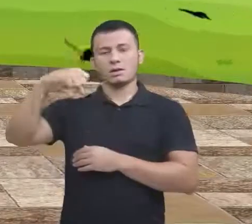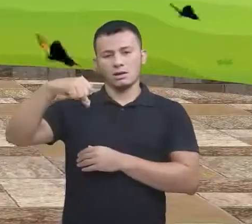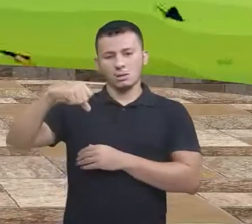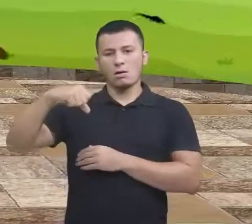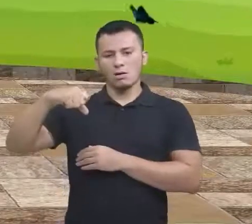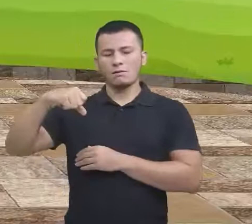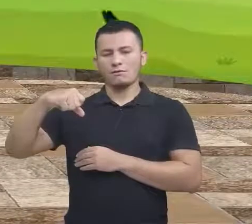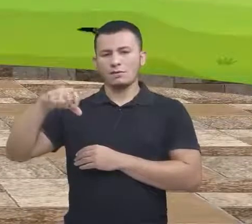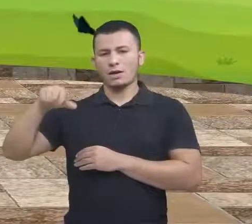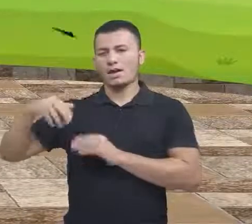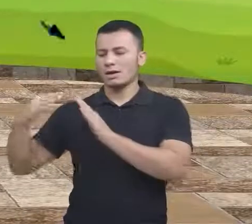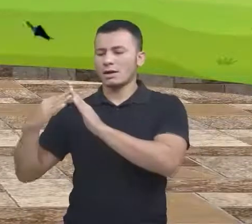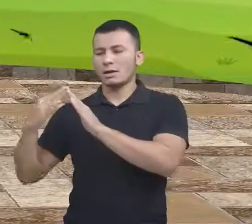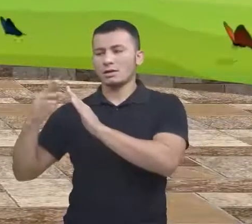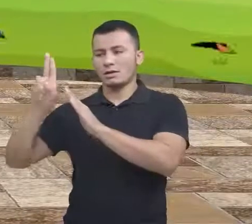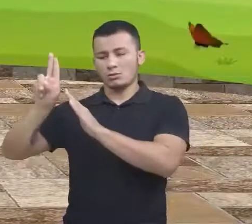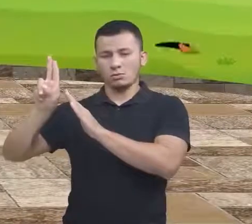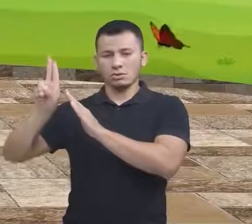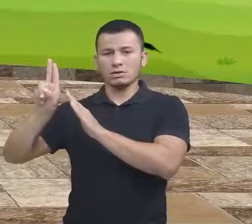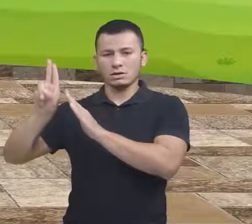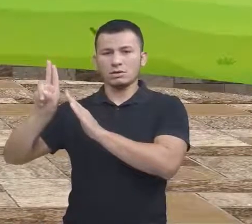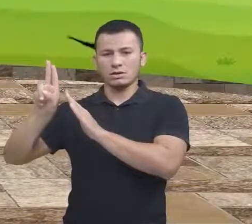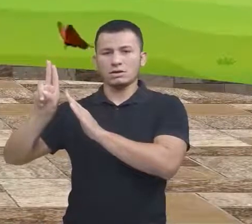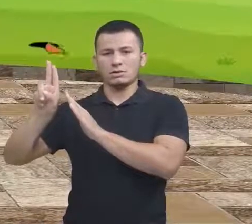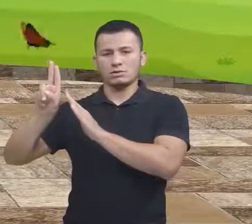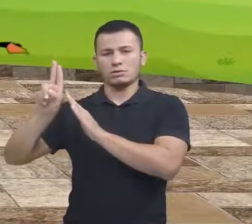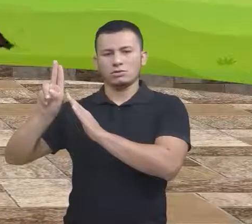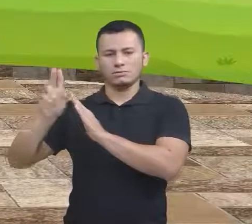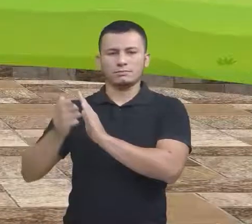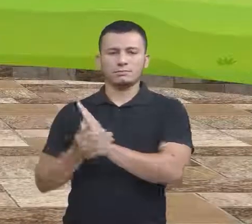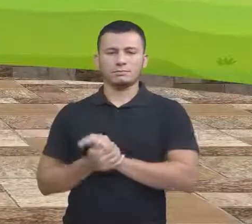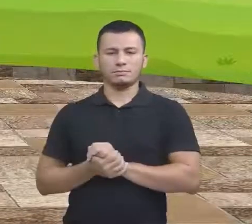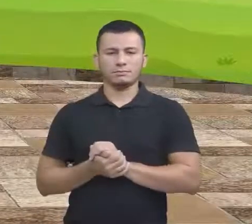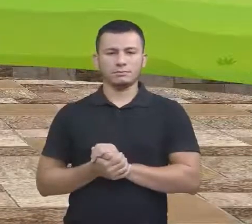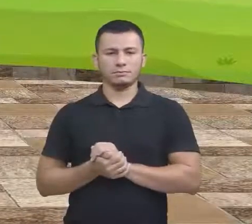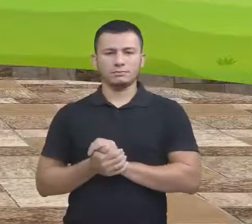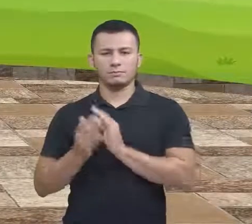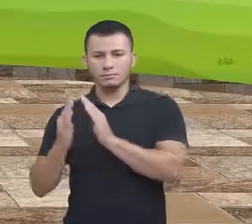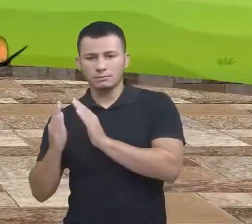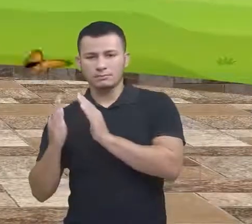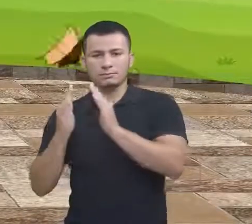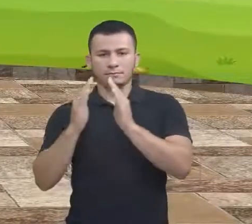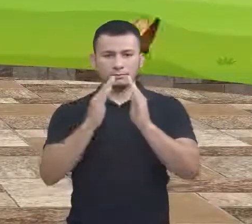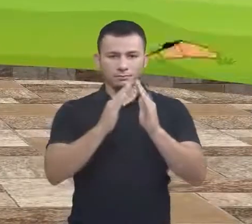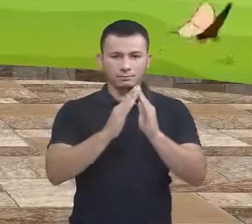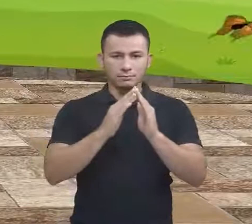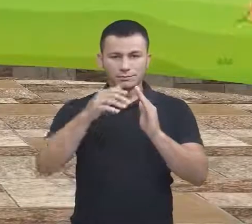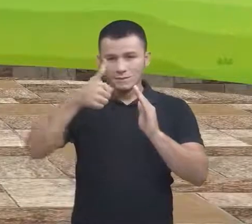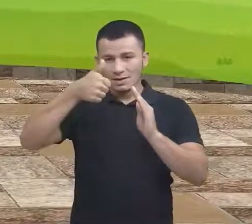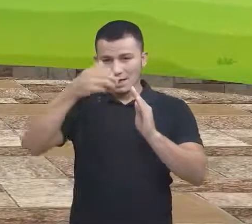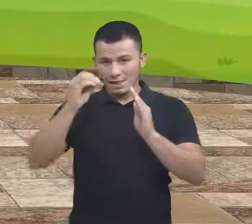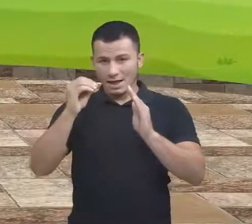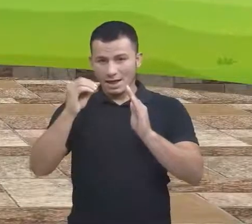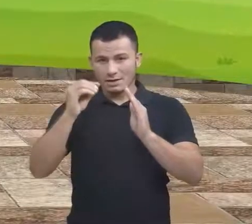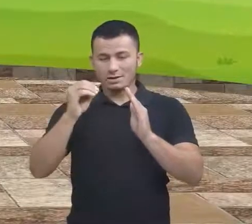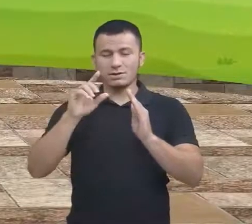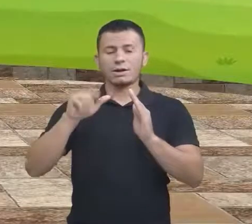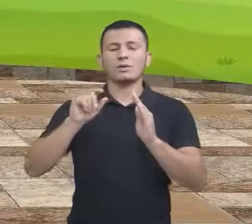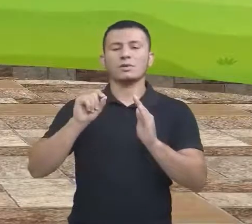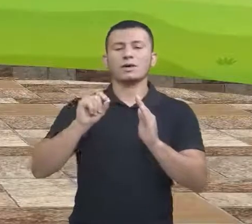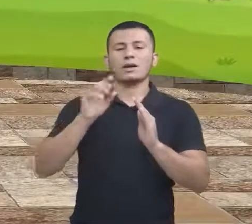ao 9 eu tenho unidades quando eu chego no 10 eu já tenho